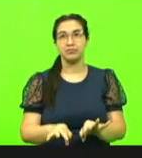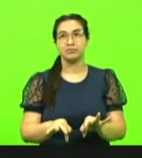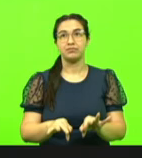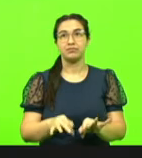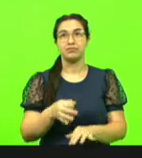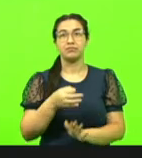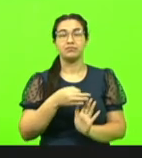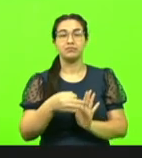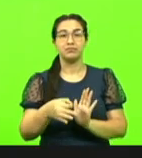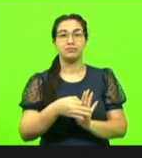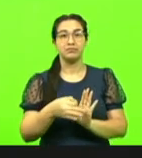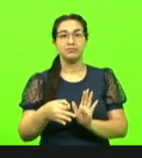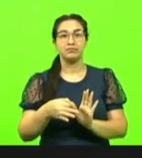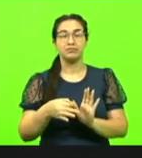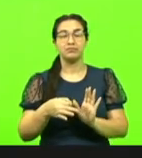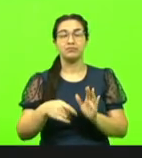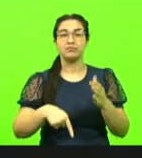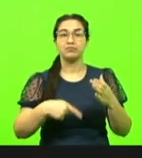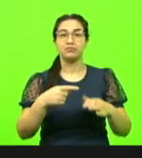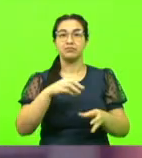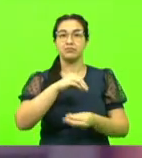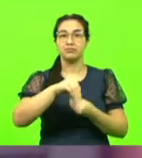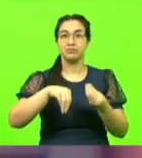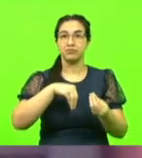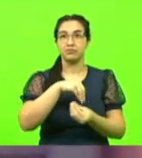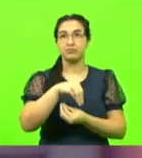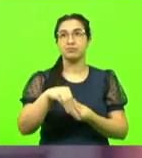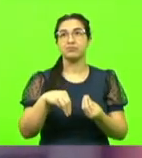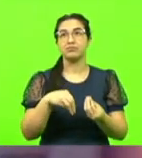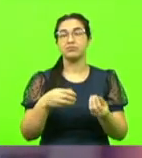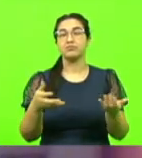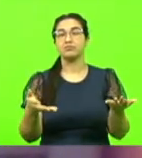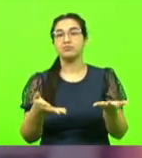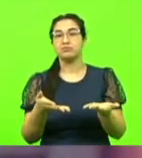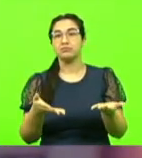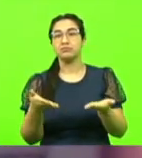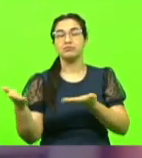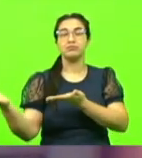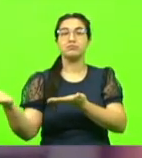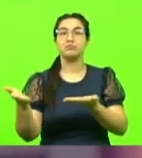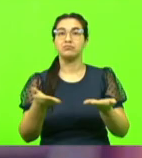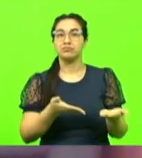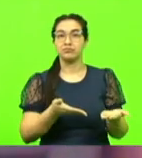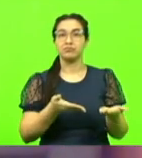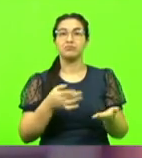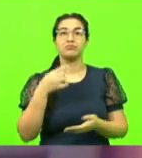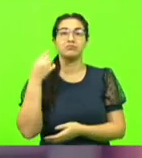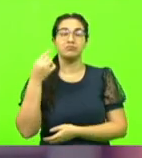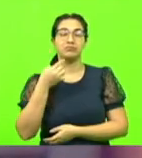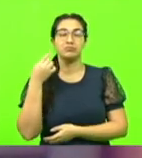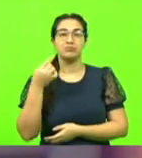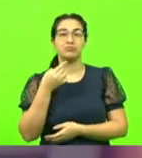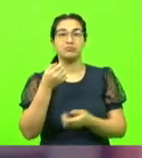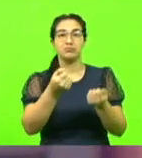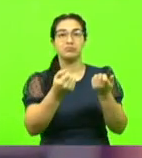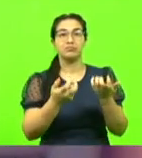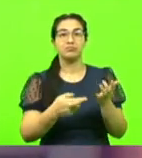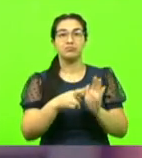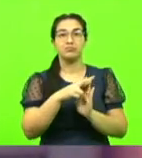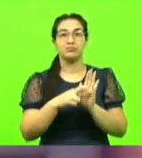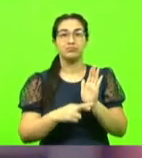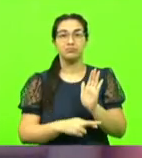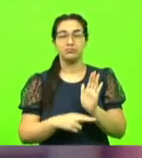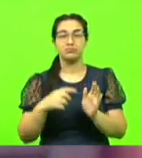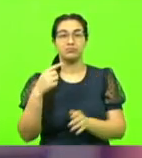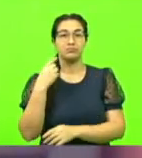parecer da comissão mista, o qual, nesse momento, eu delego a palavra ao deputado relator,